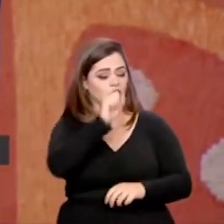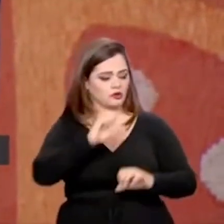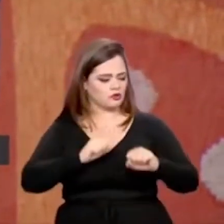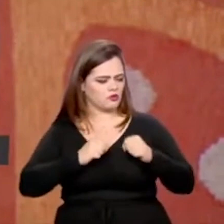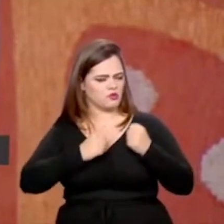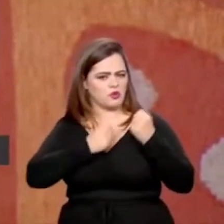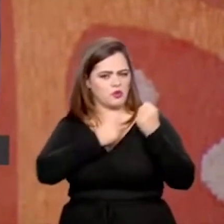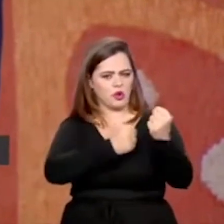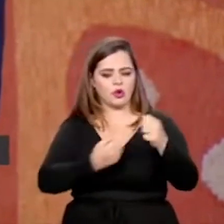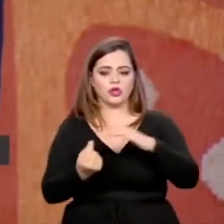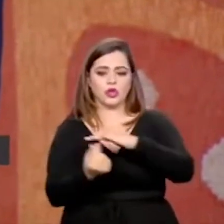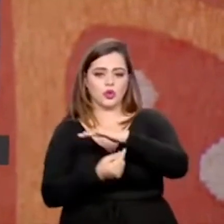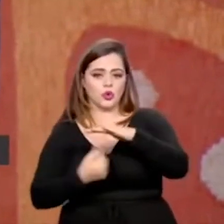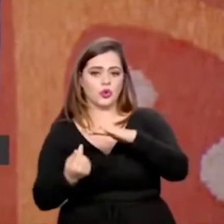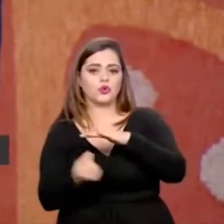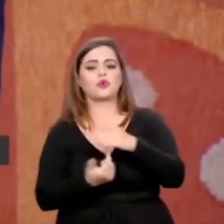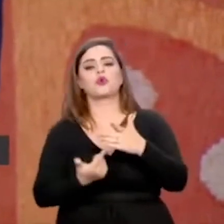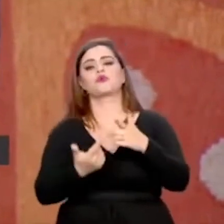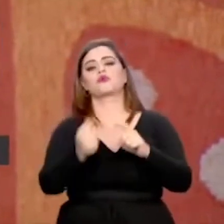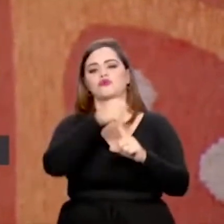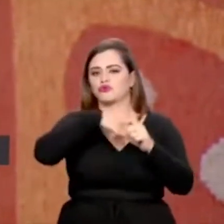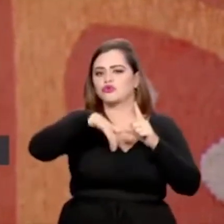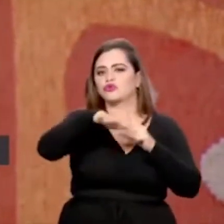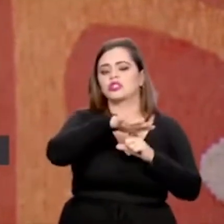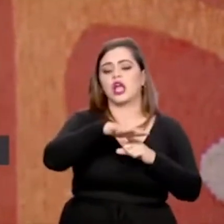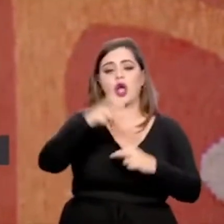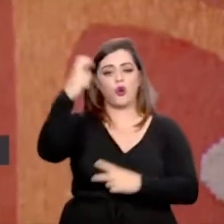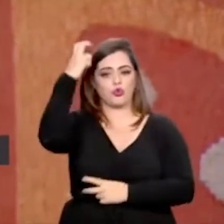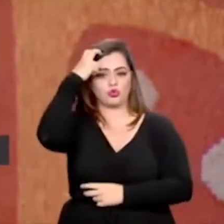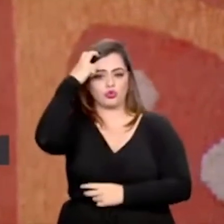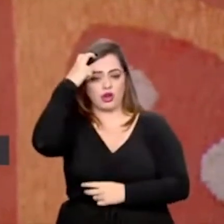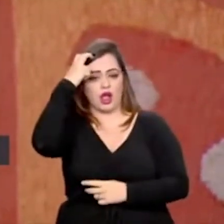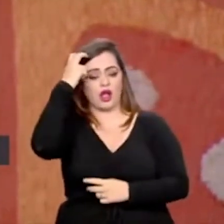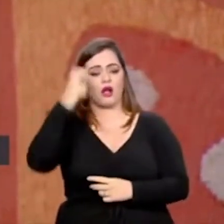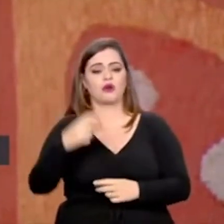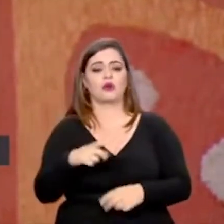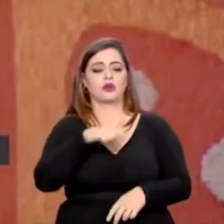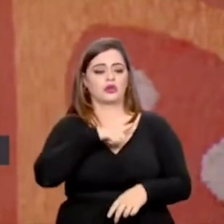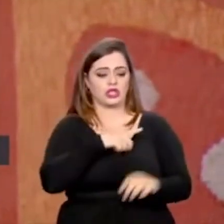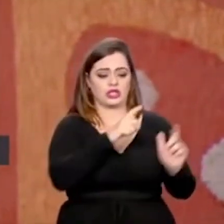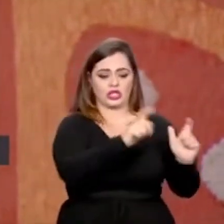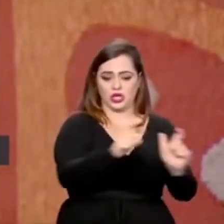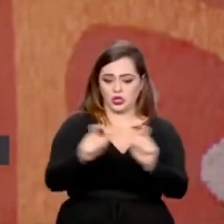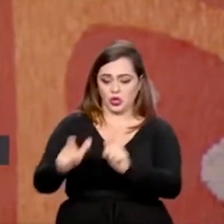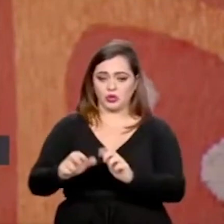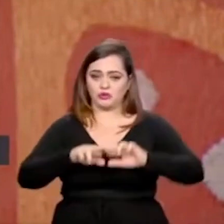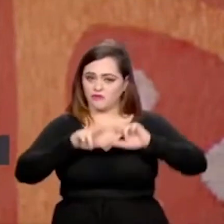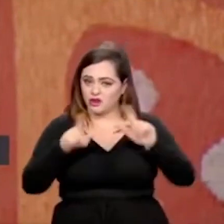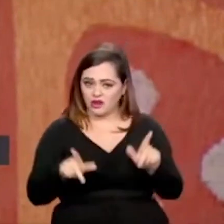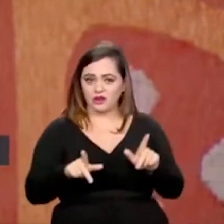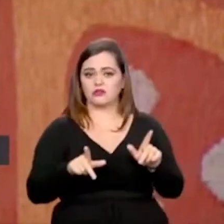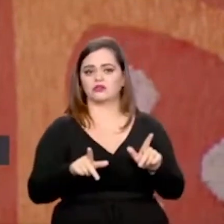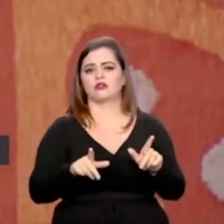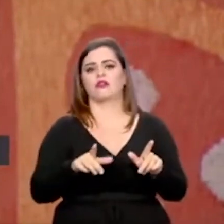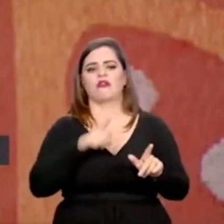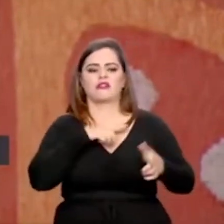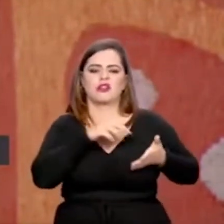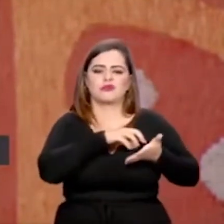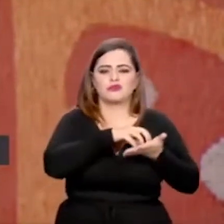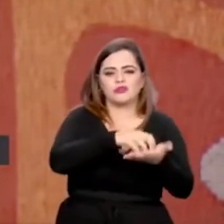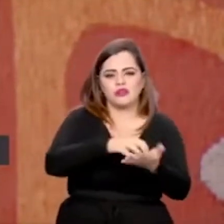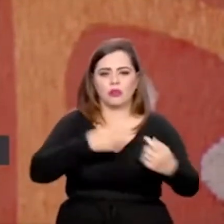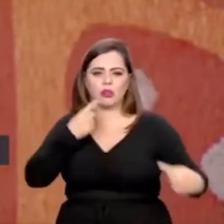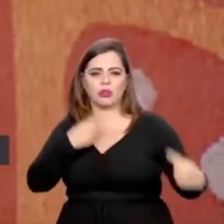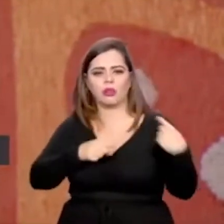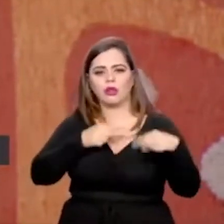potencial econômico potencial social cultural diversidade territorial tá no centro do